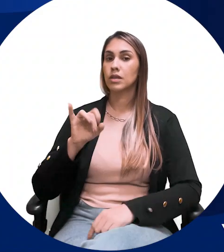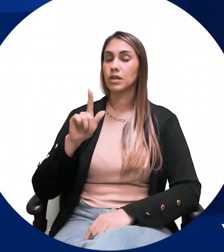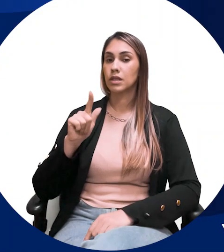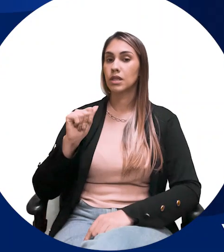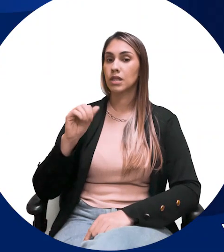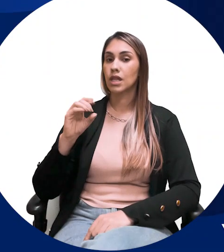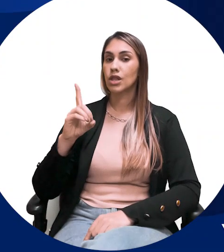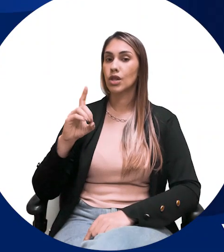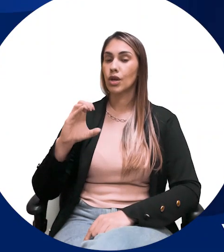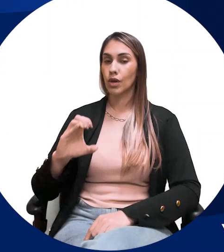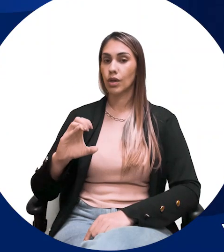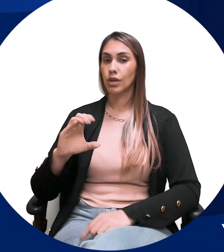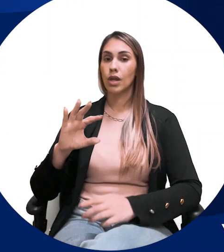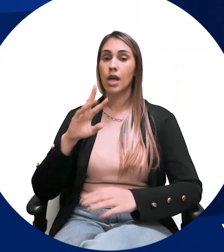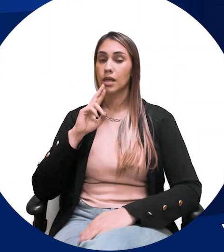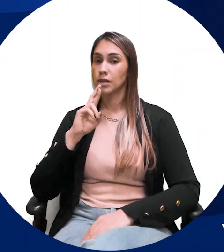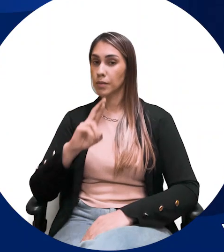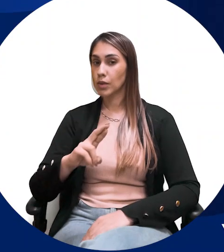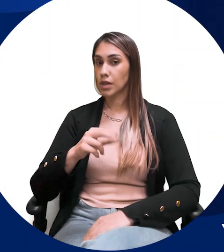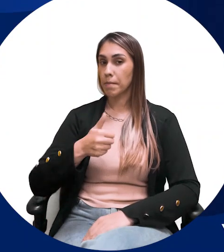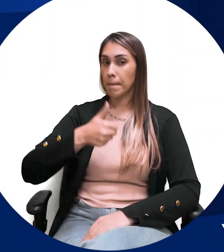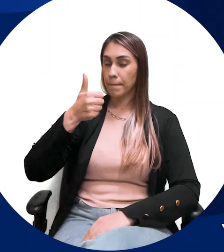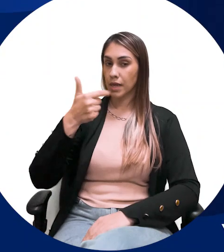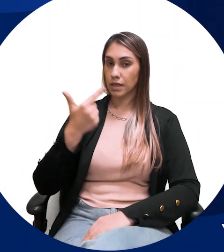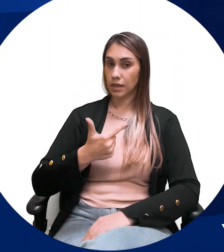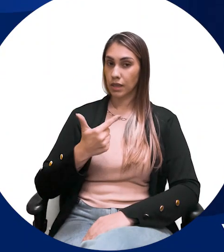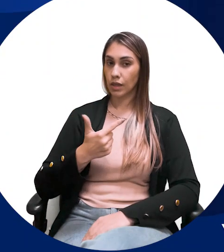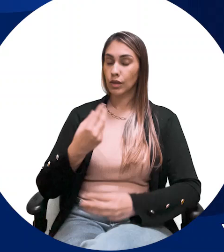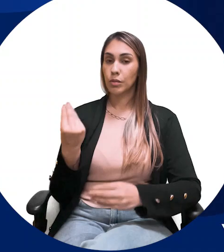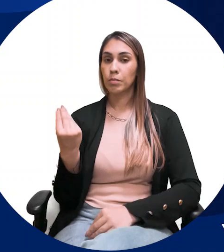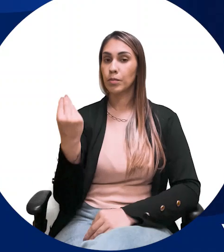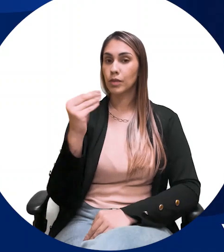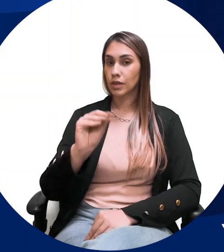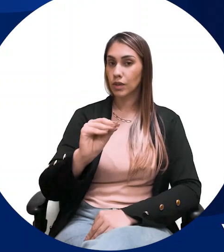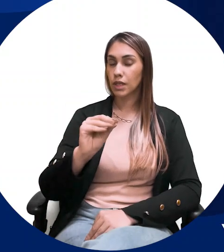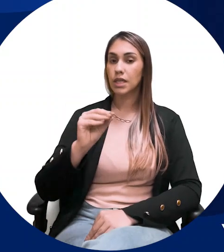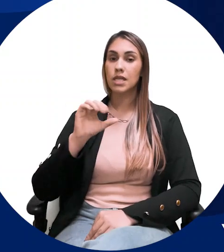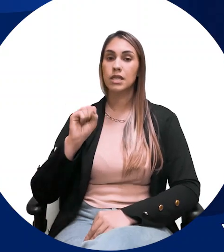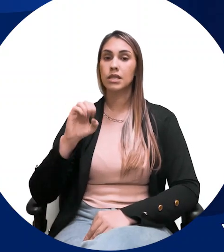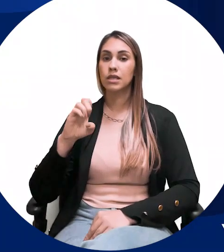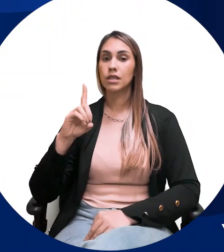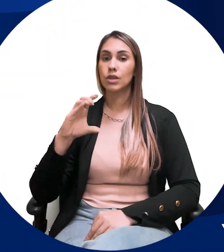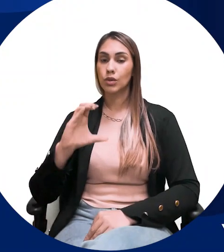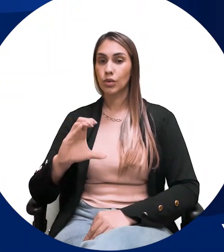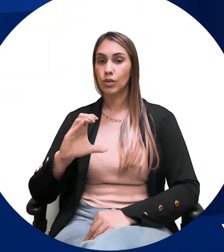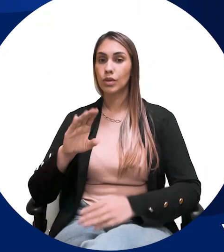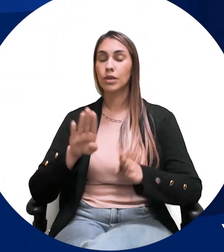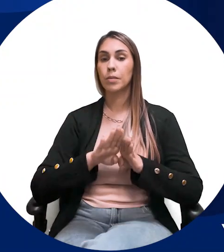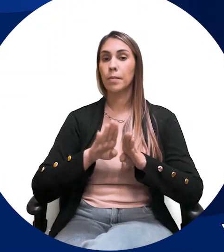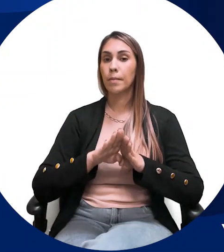SIGADOC. Artigo 9º. Os resultados da primeira e segunda etapa serão publicados no site oficial da